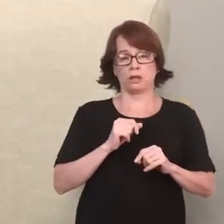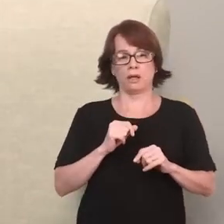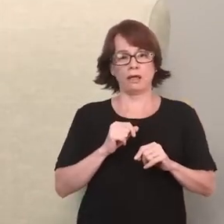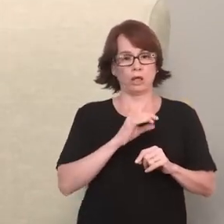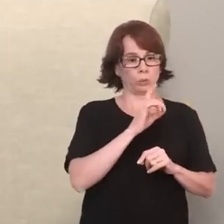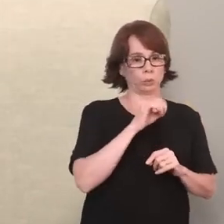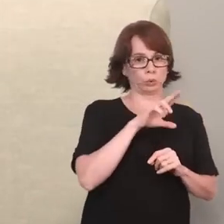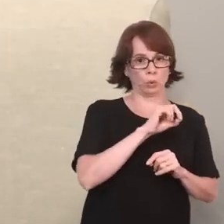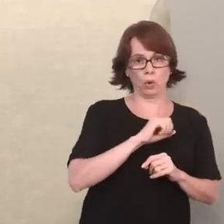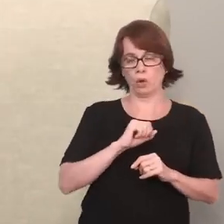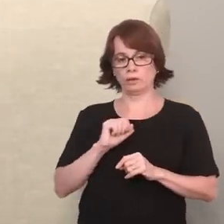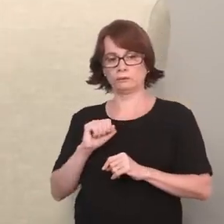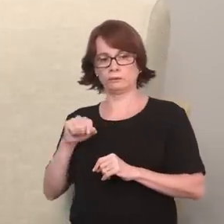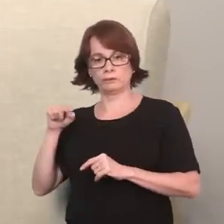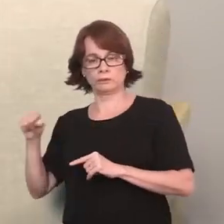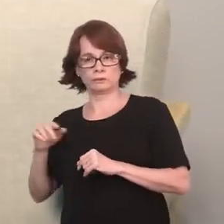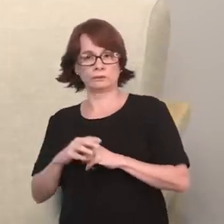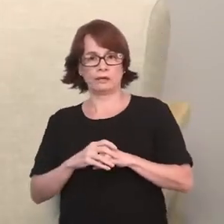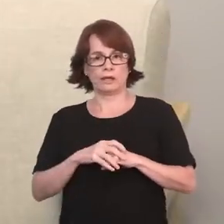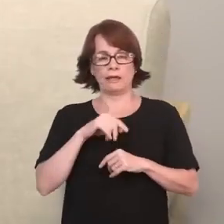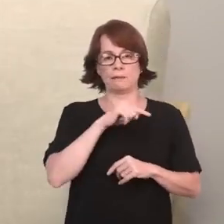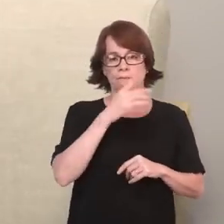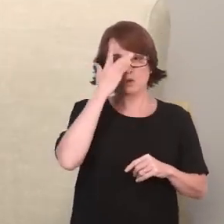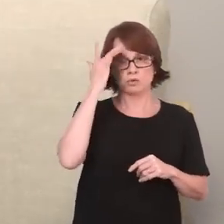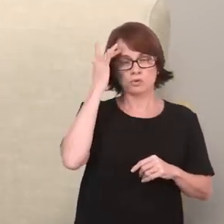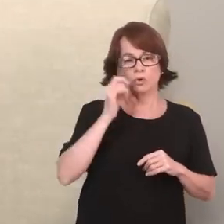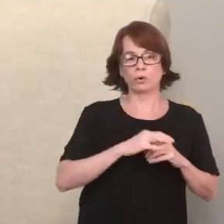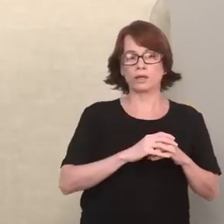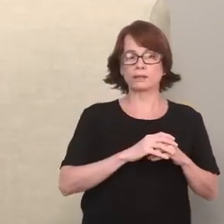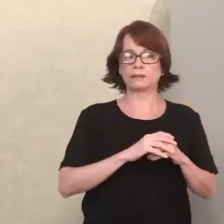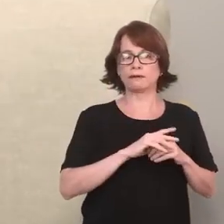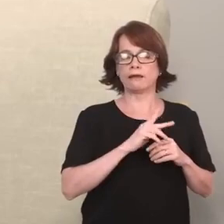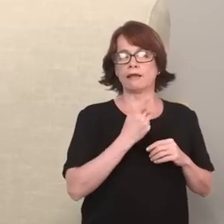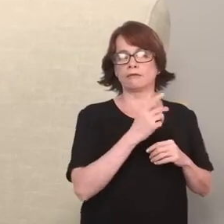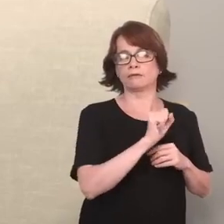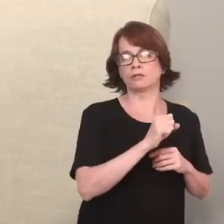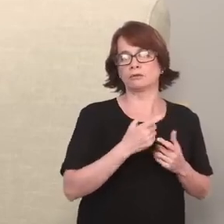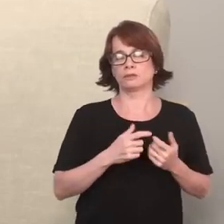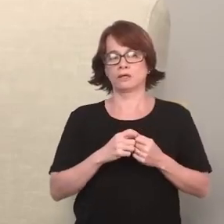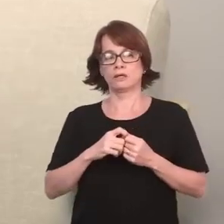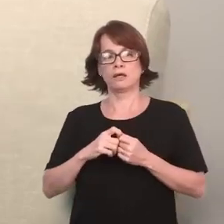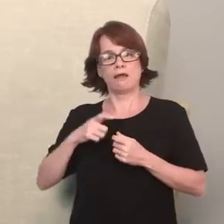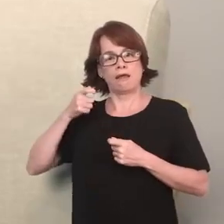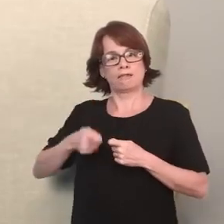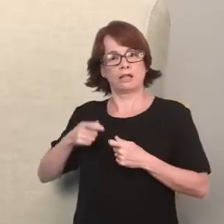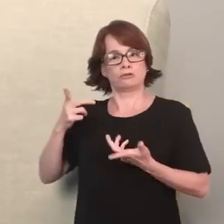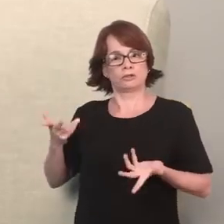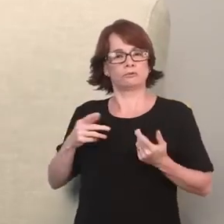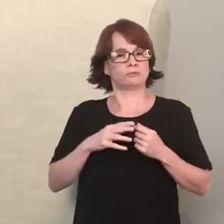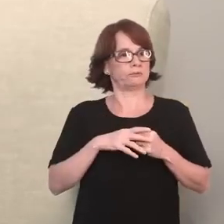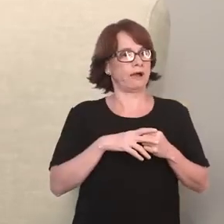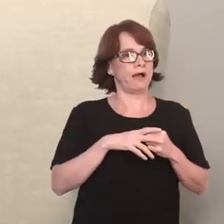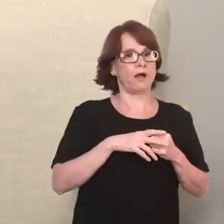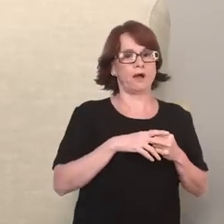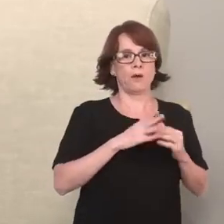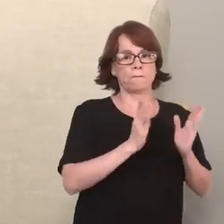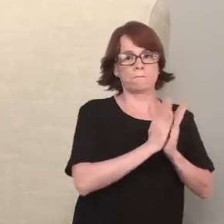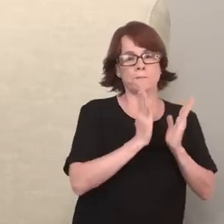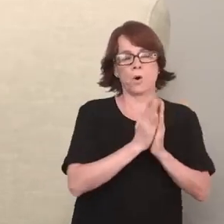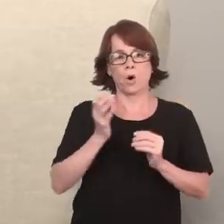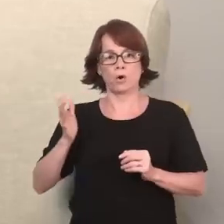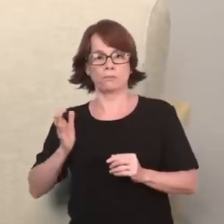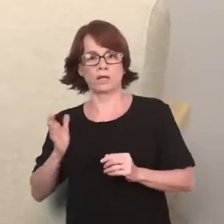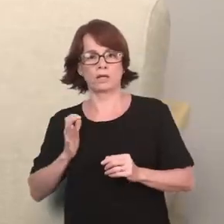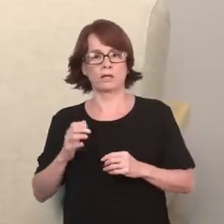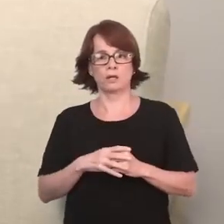empregador, entre homossexual e heterossexual, entre preto e branco, entre pobre e